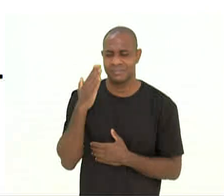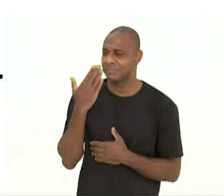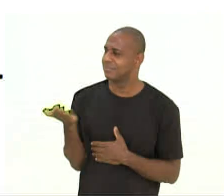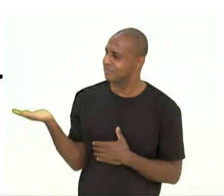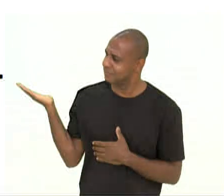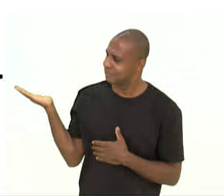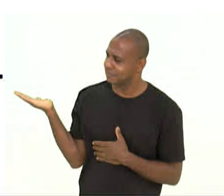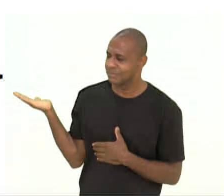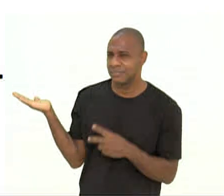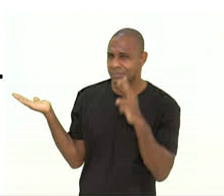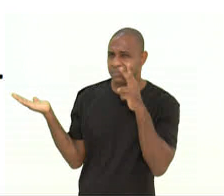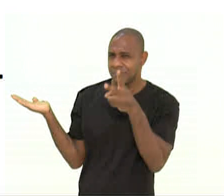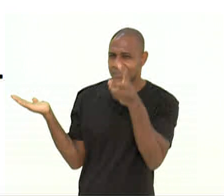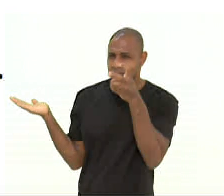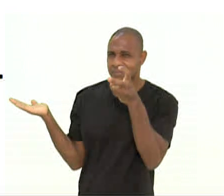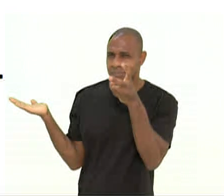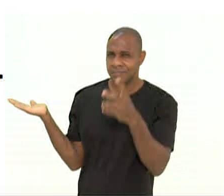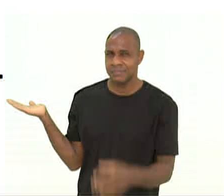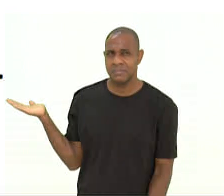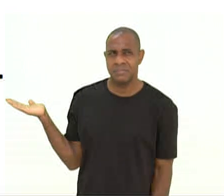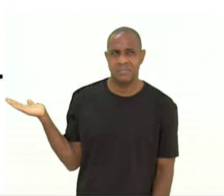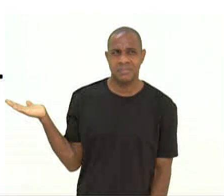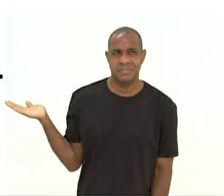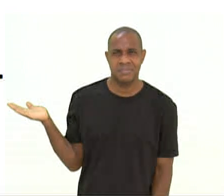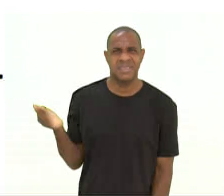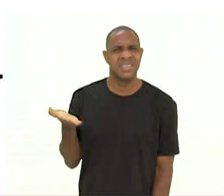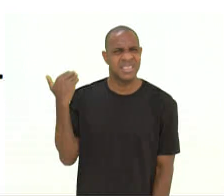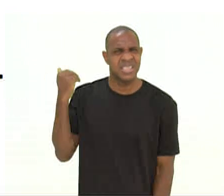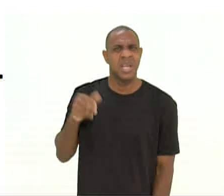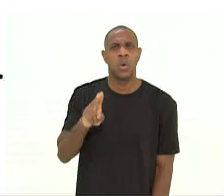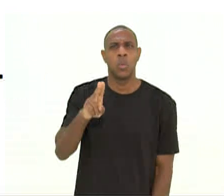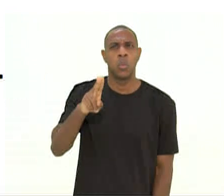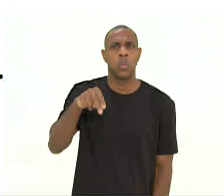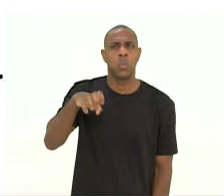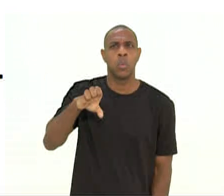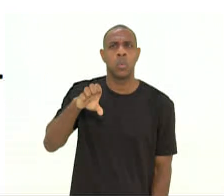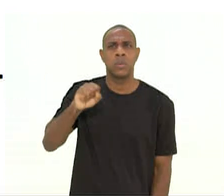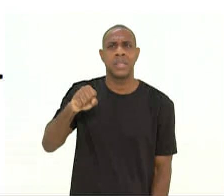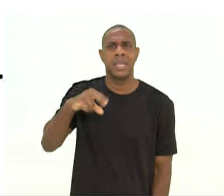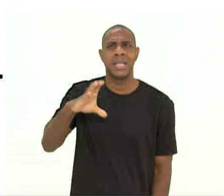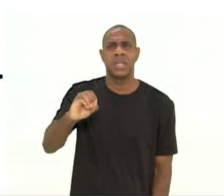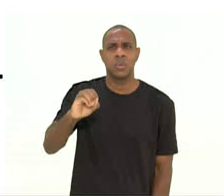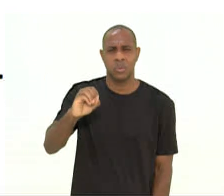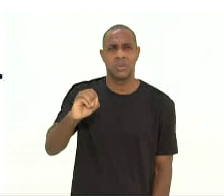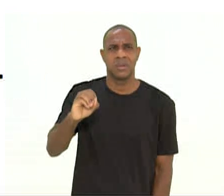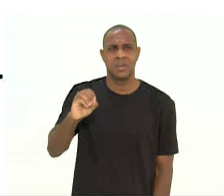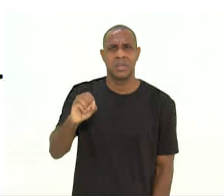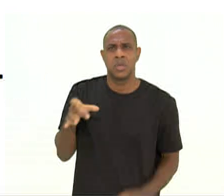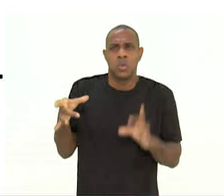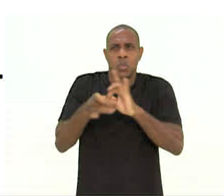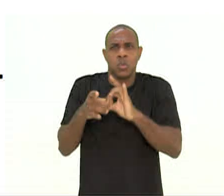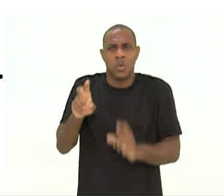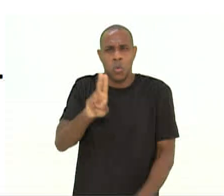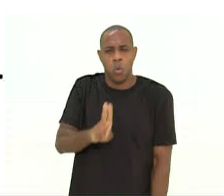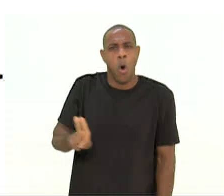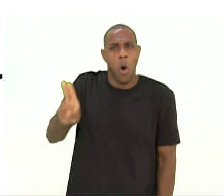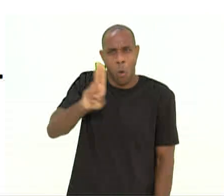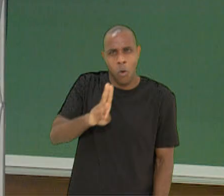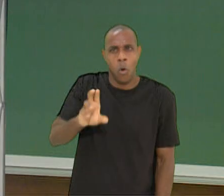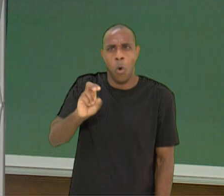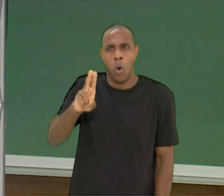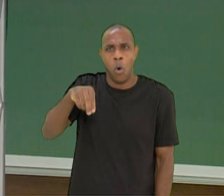Enquanto você vai pensando, você sabia que, segundo a Unesco, a Organização das Nações Unidas, o Fórum das Nações Unidas,